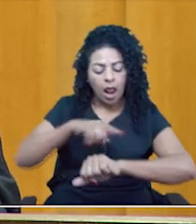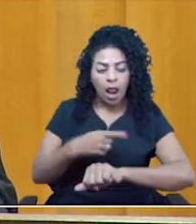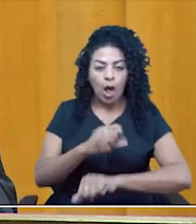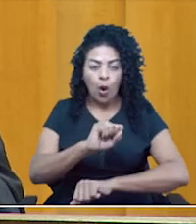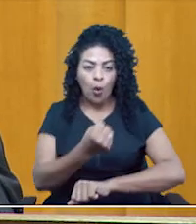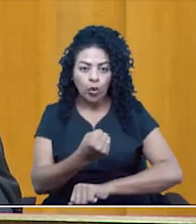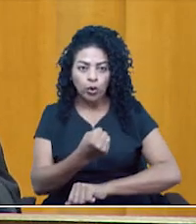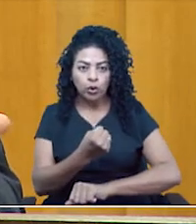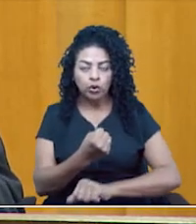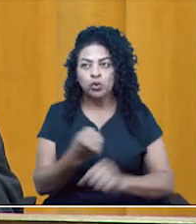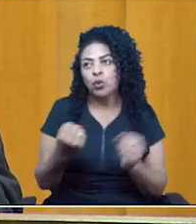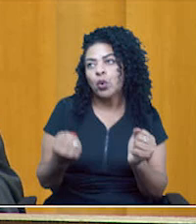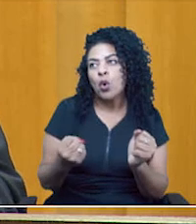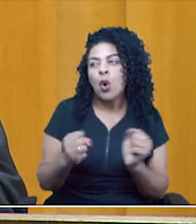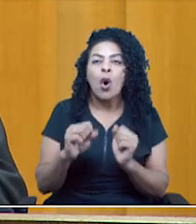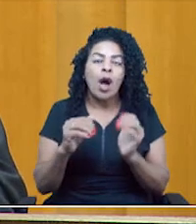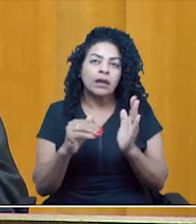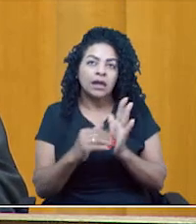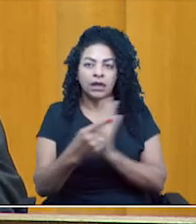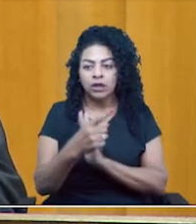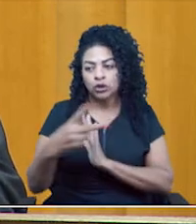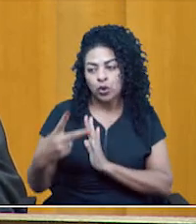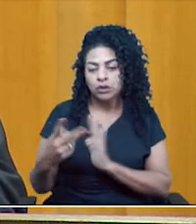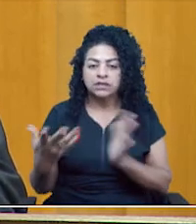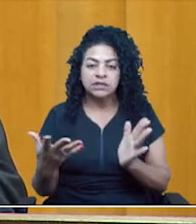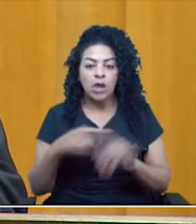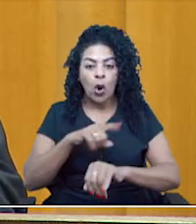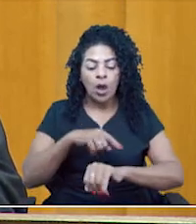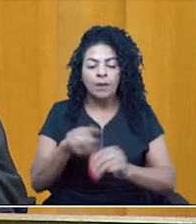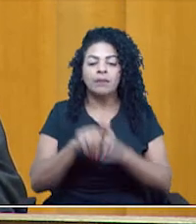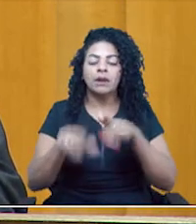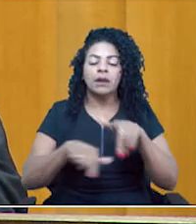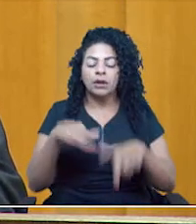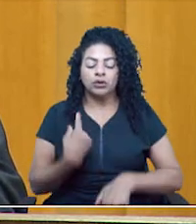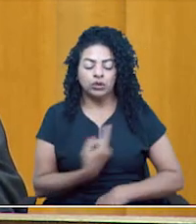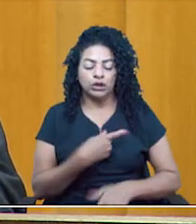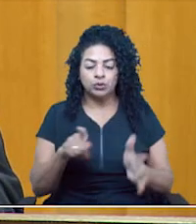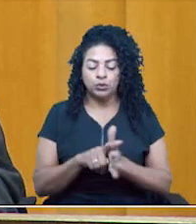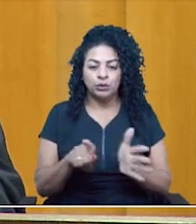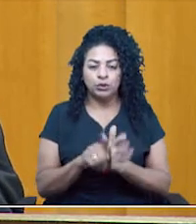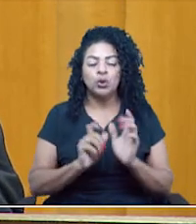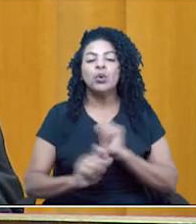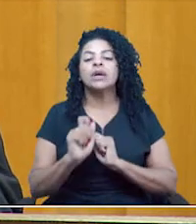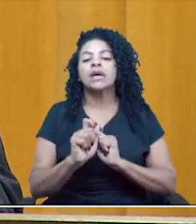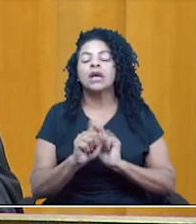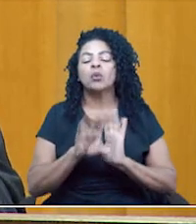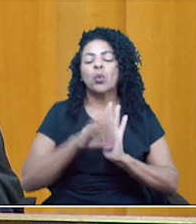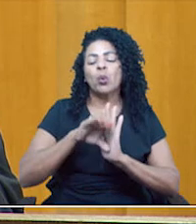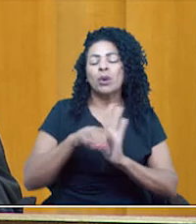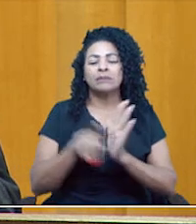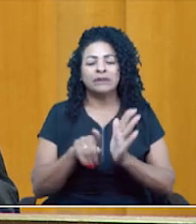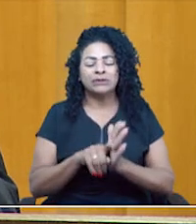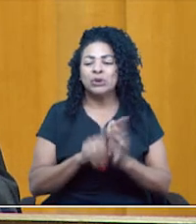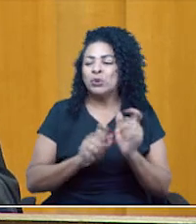18, enfim, 12 às 19. Nós estamos trabalhando com conceitos de trabalho por tarefa, de número de